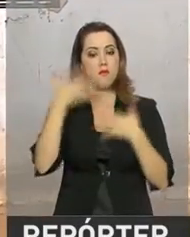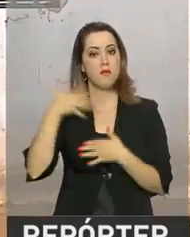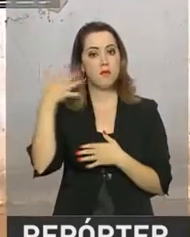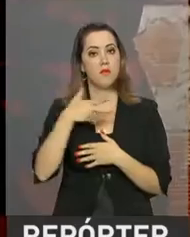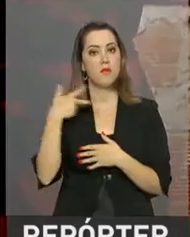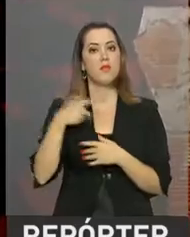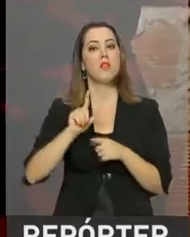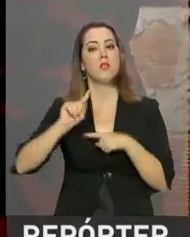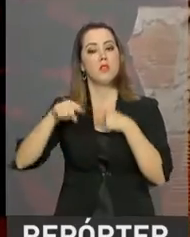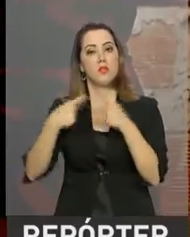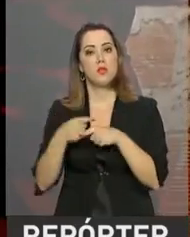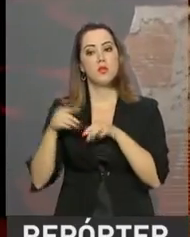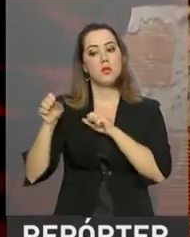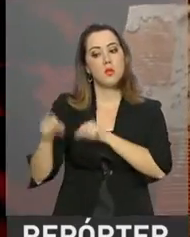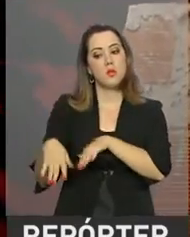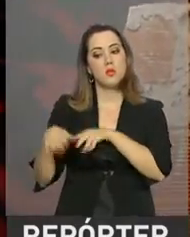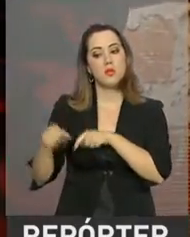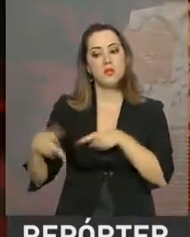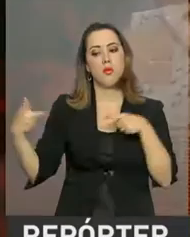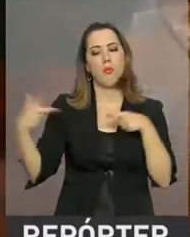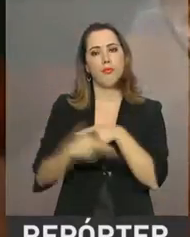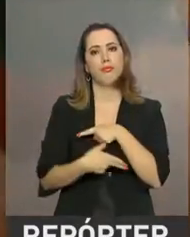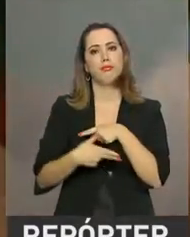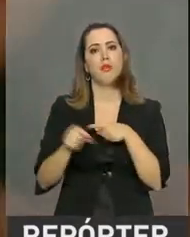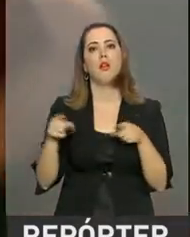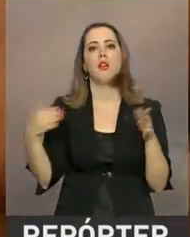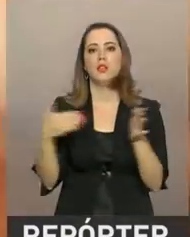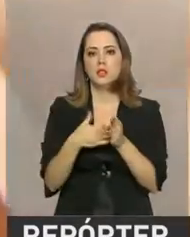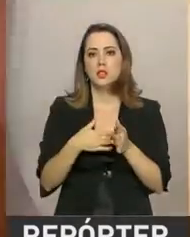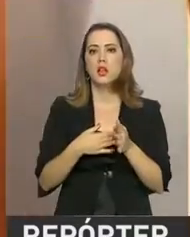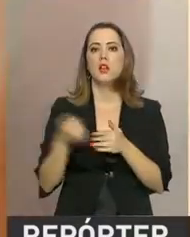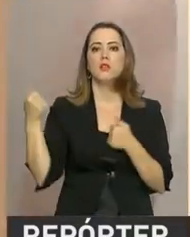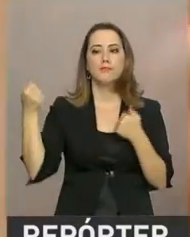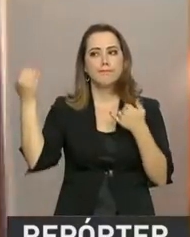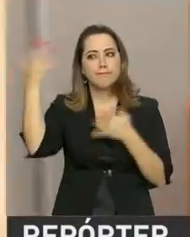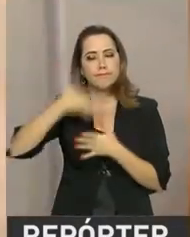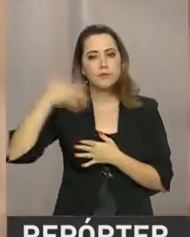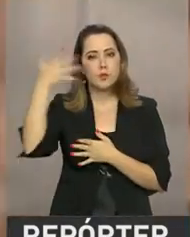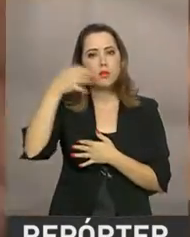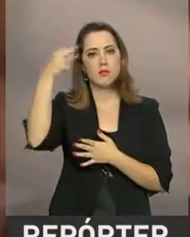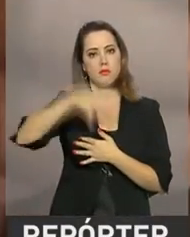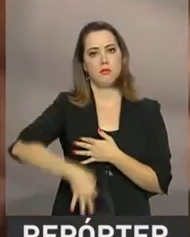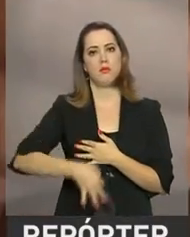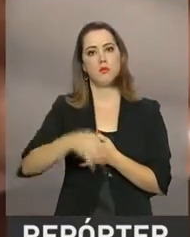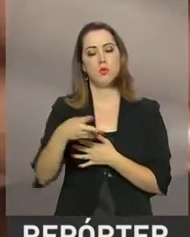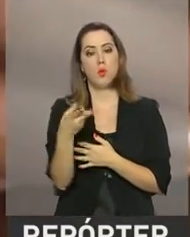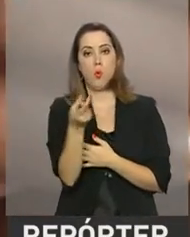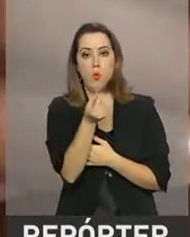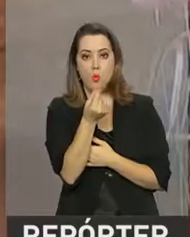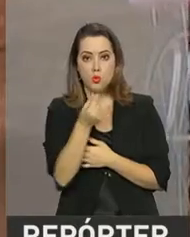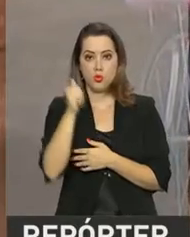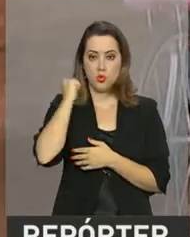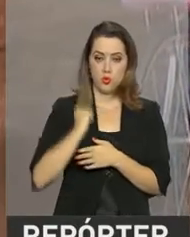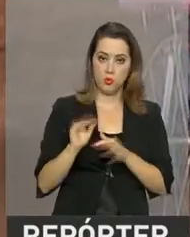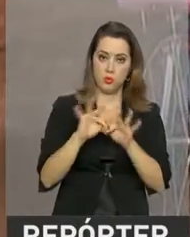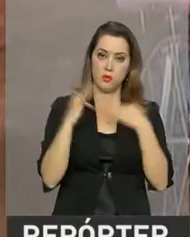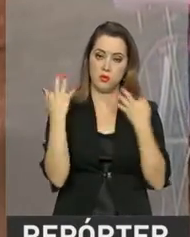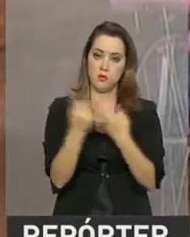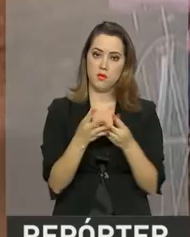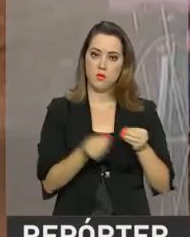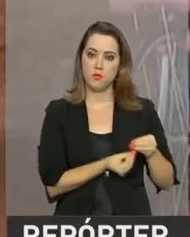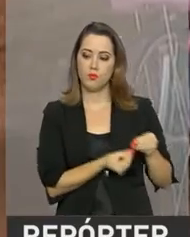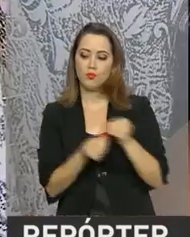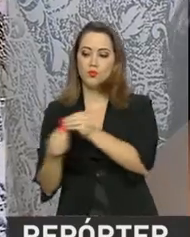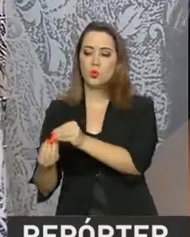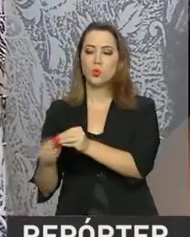ter o repasse de setembro suspenso até que regularizem a situação o dinheiro do bolsa família é repassado